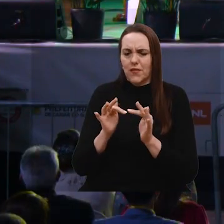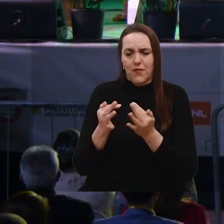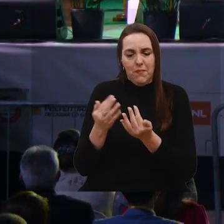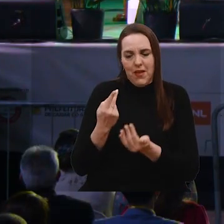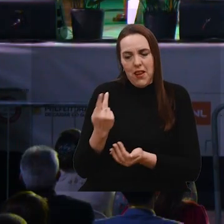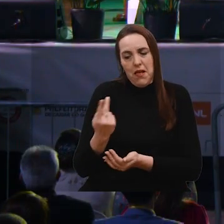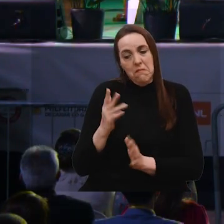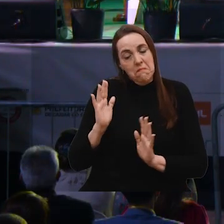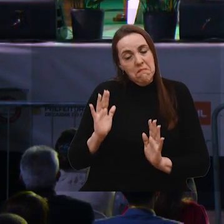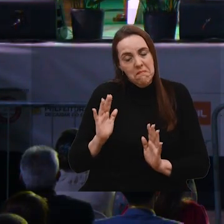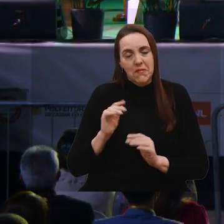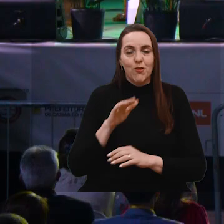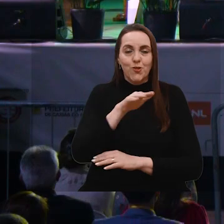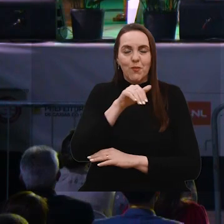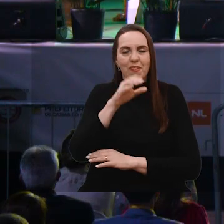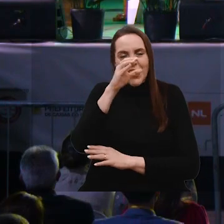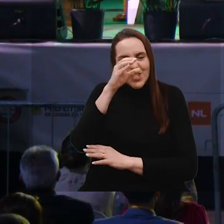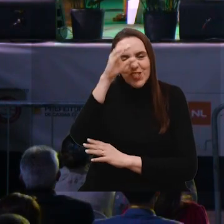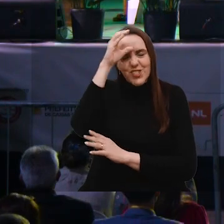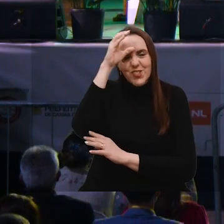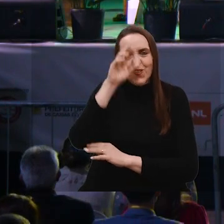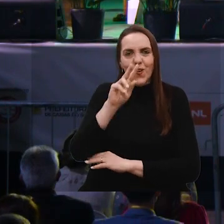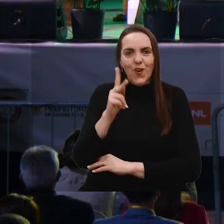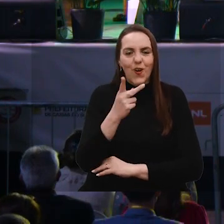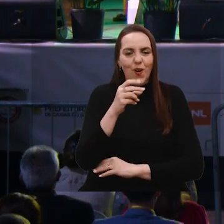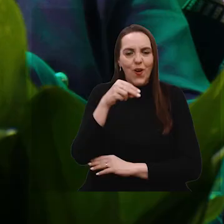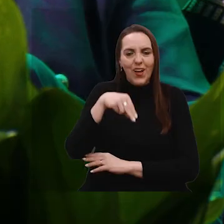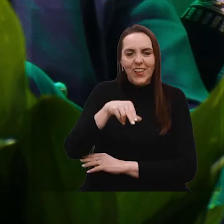parente, eu chamava o Oneide de tio Oneide, a gente pode, né?